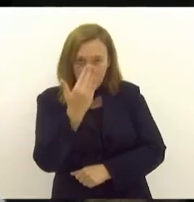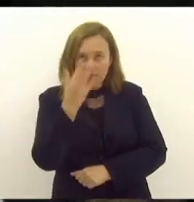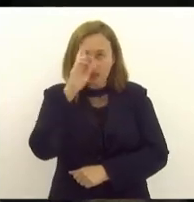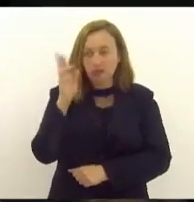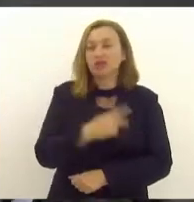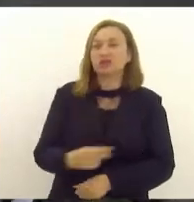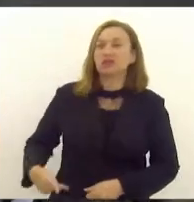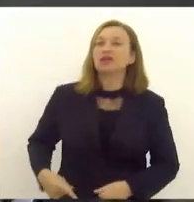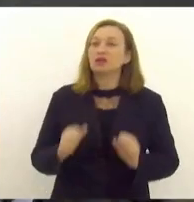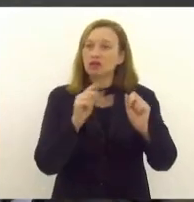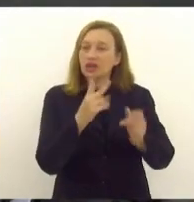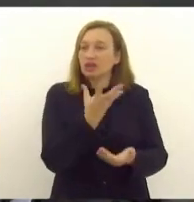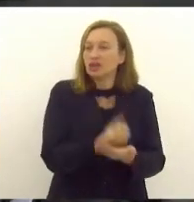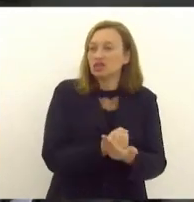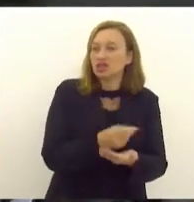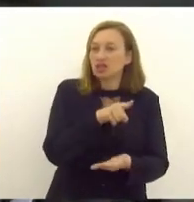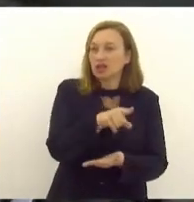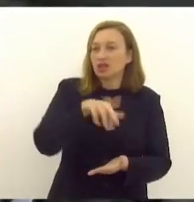presidente